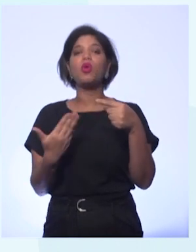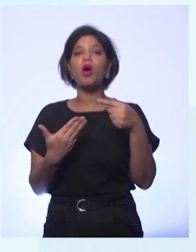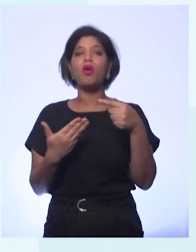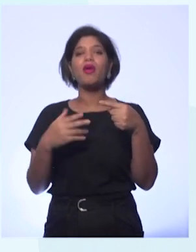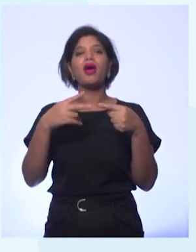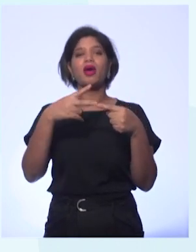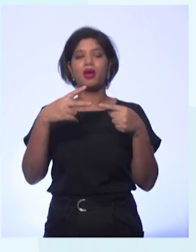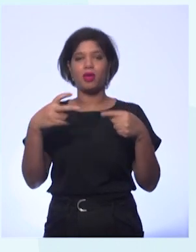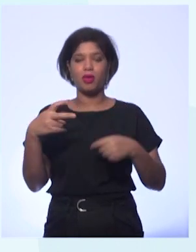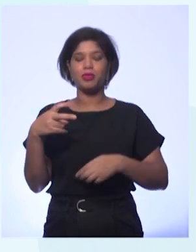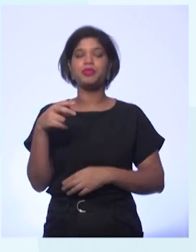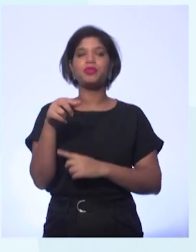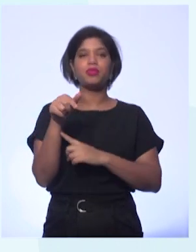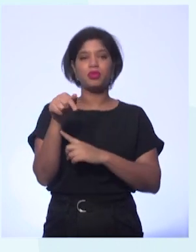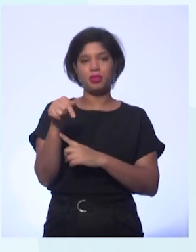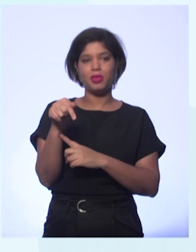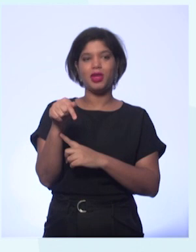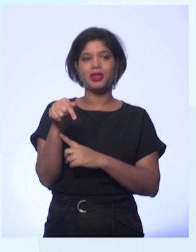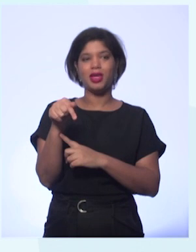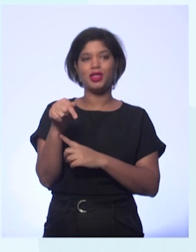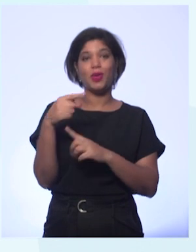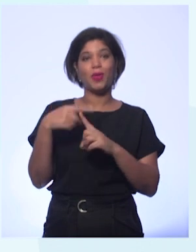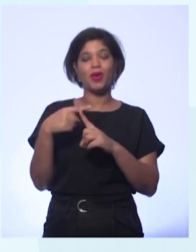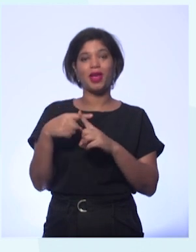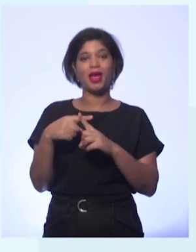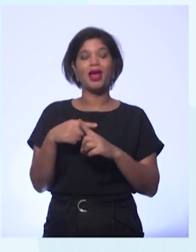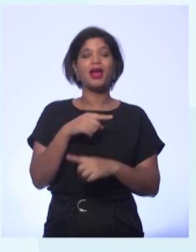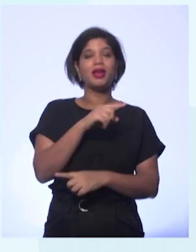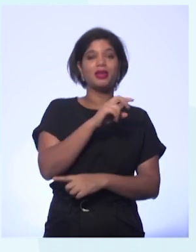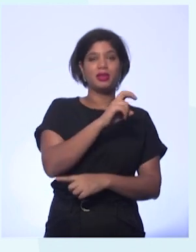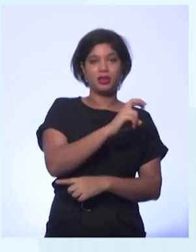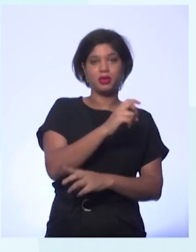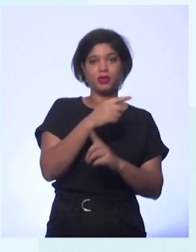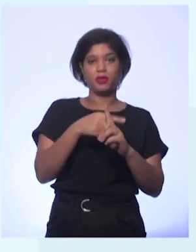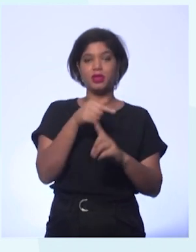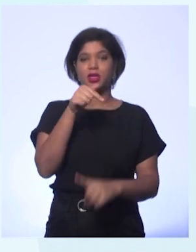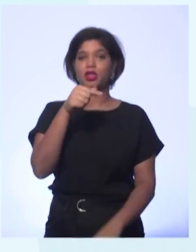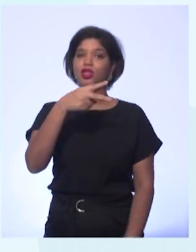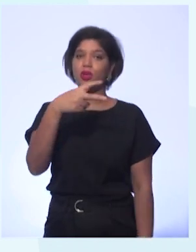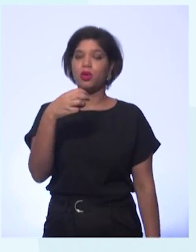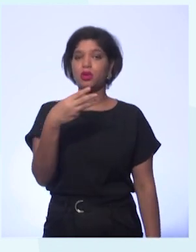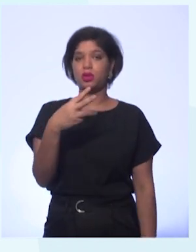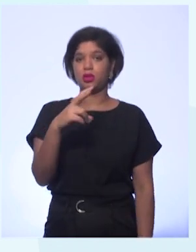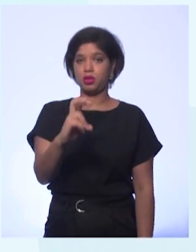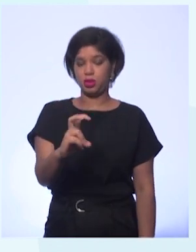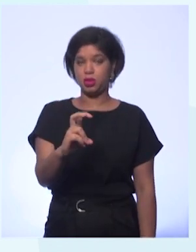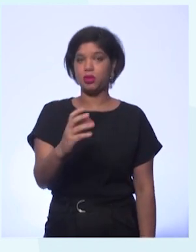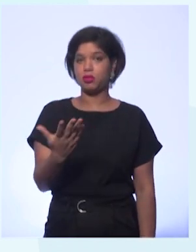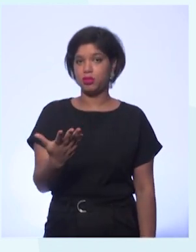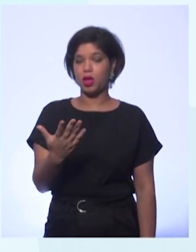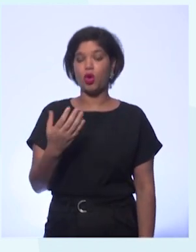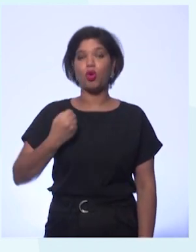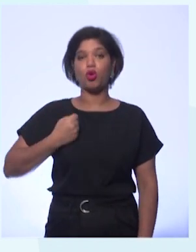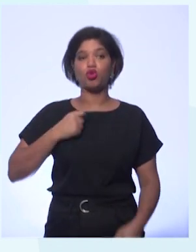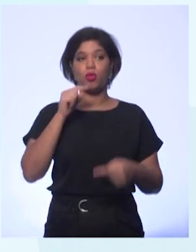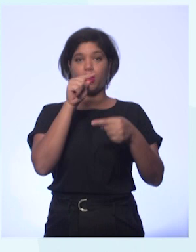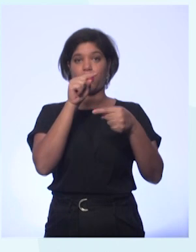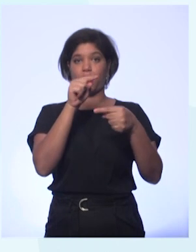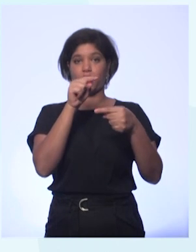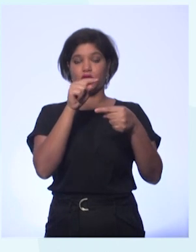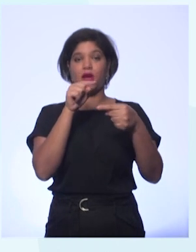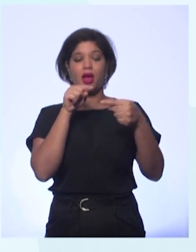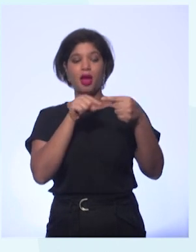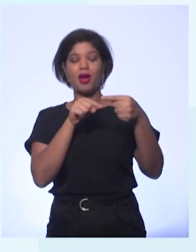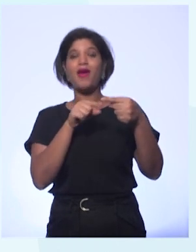quê? Porque 5 vezes 7, ó, 5 vezes 7 dá o 35. Então, o número de cima é da tabuada do número